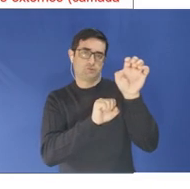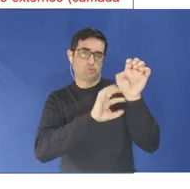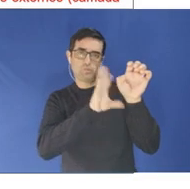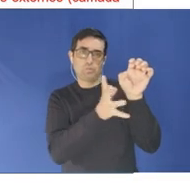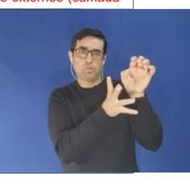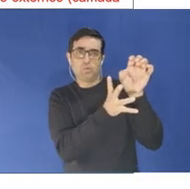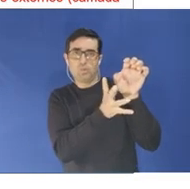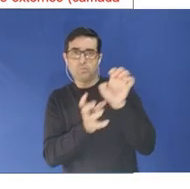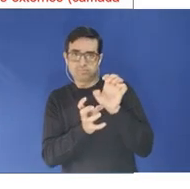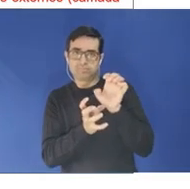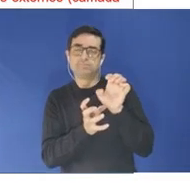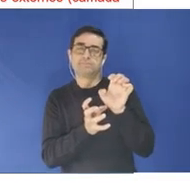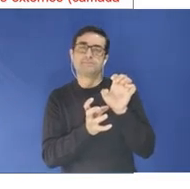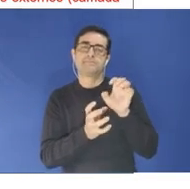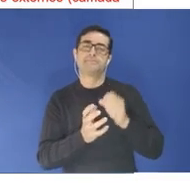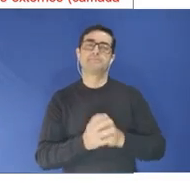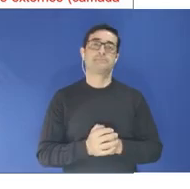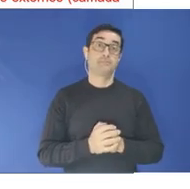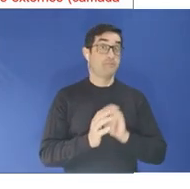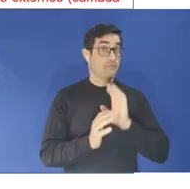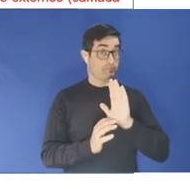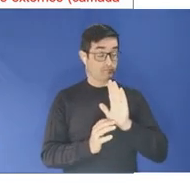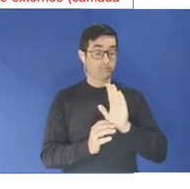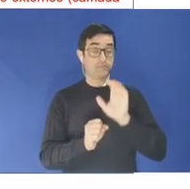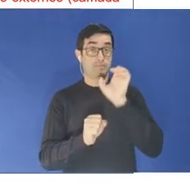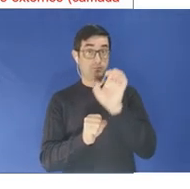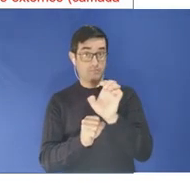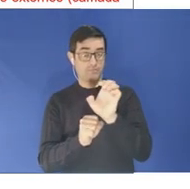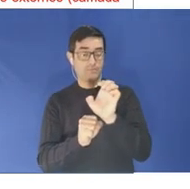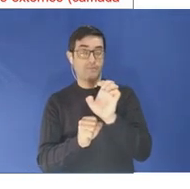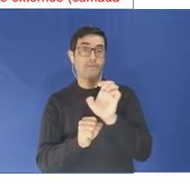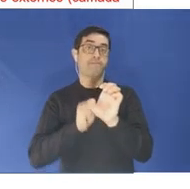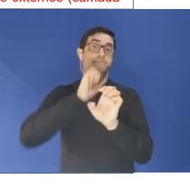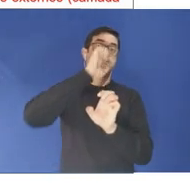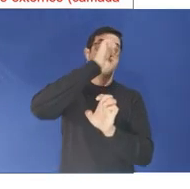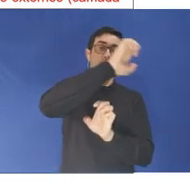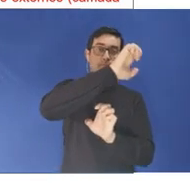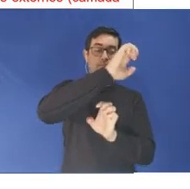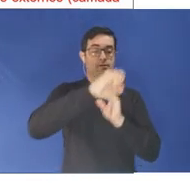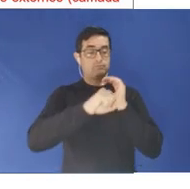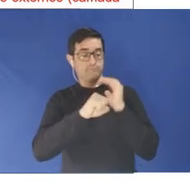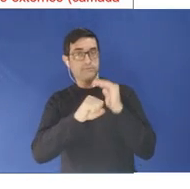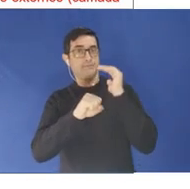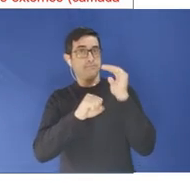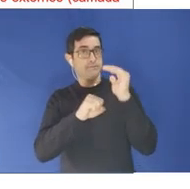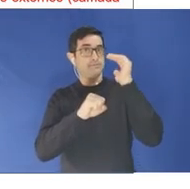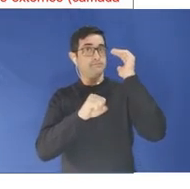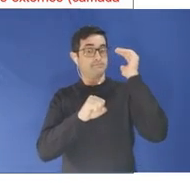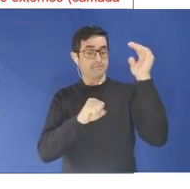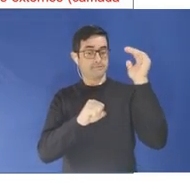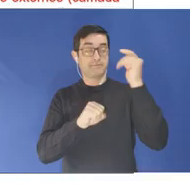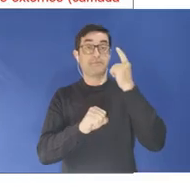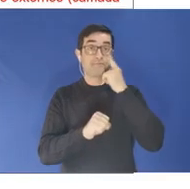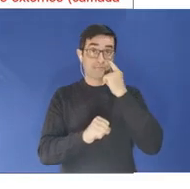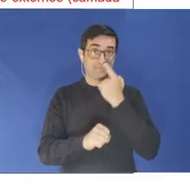núcleo. Então, eles sentem toda essa carga nuclear. Agora, conforme eu vou inserindo camadas,